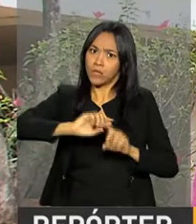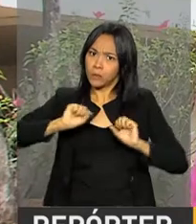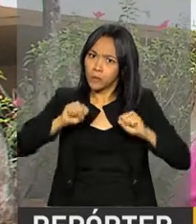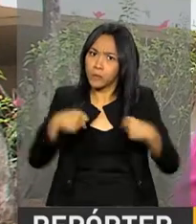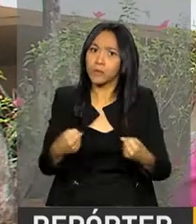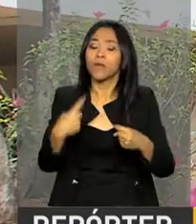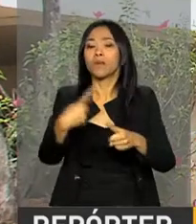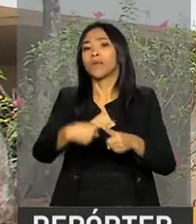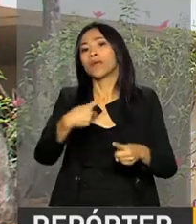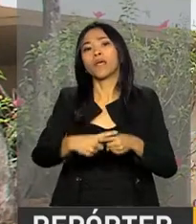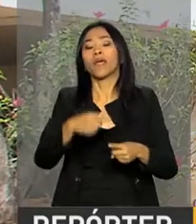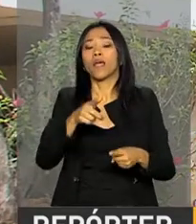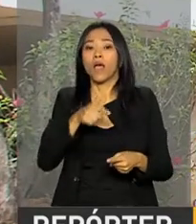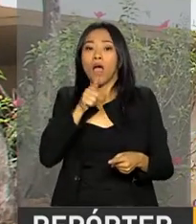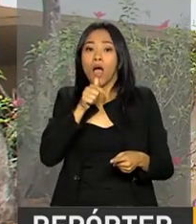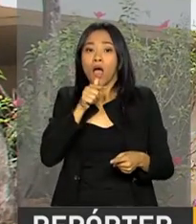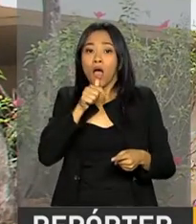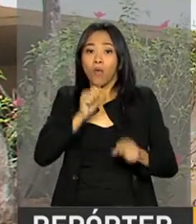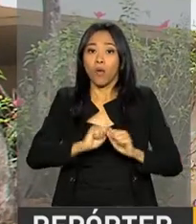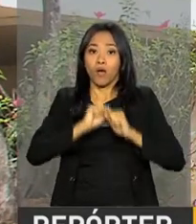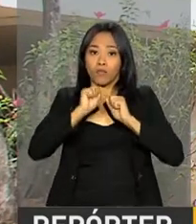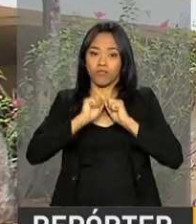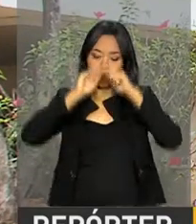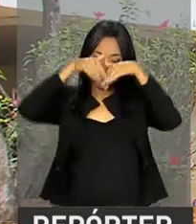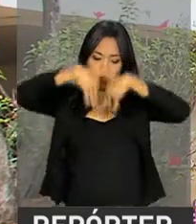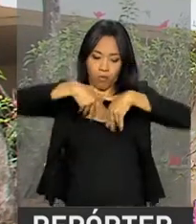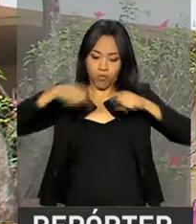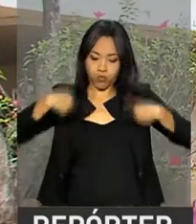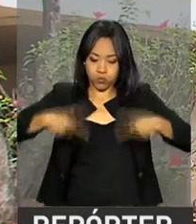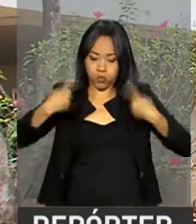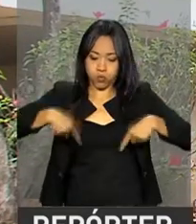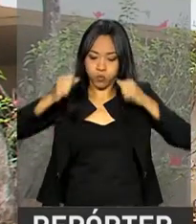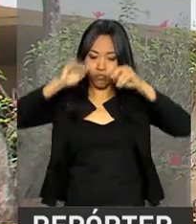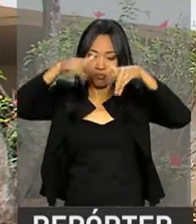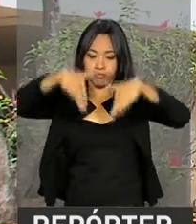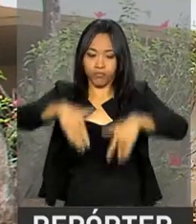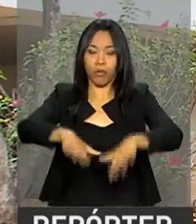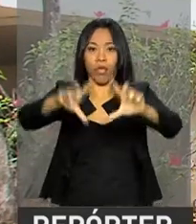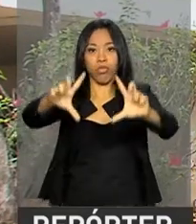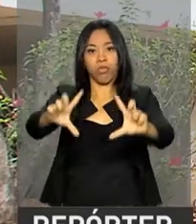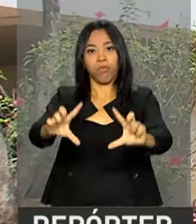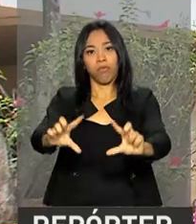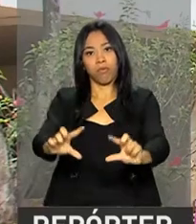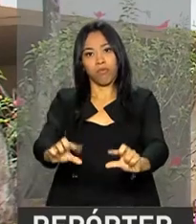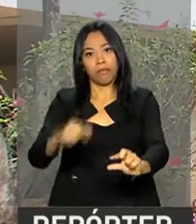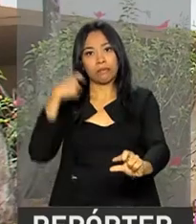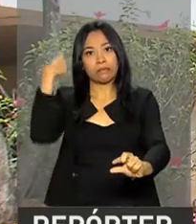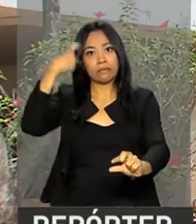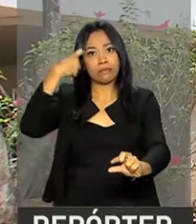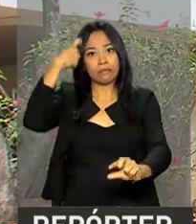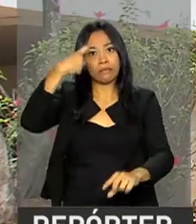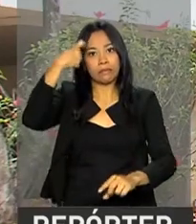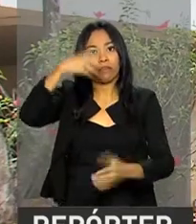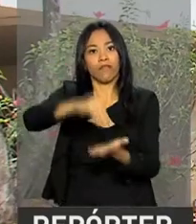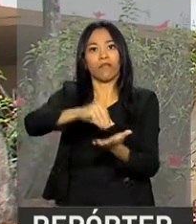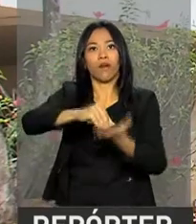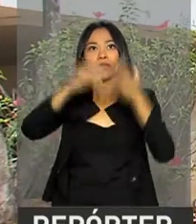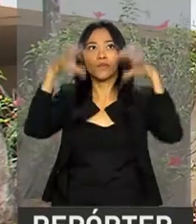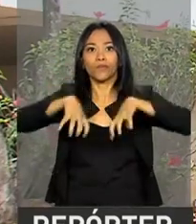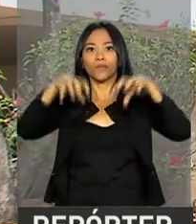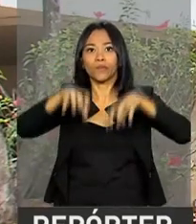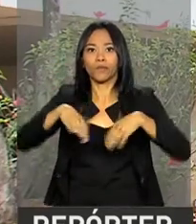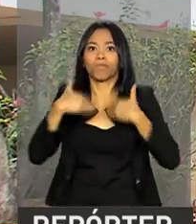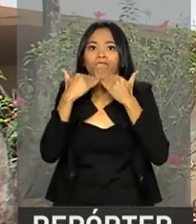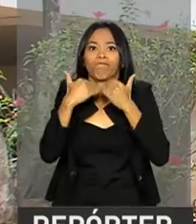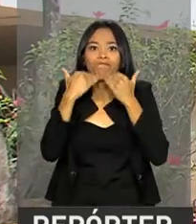situação dos reservatórios das usinas hidrelétricas chegou a níveis preocupantes com a falta de chuva vem a